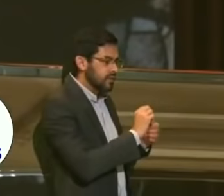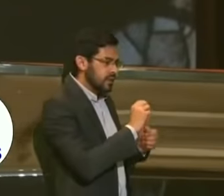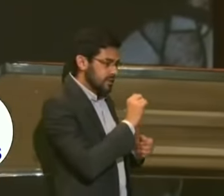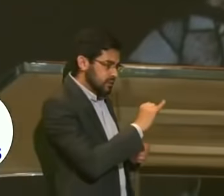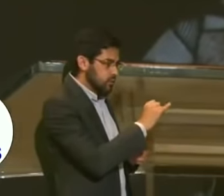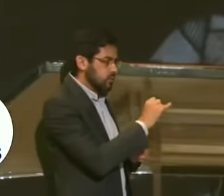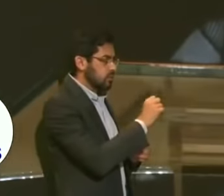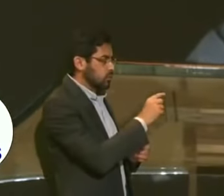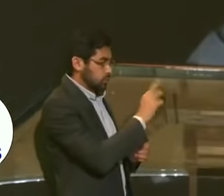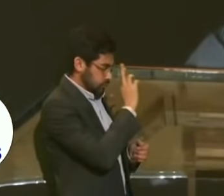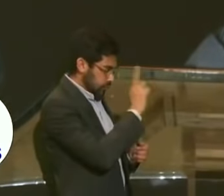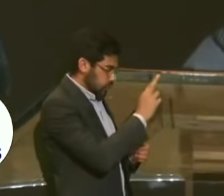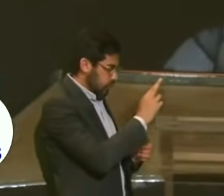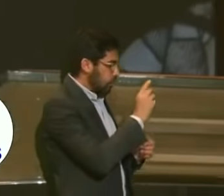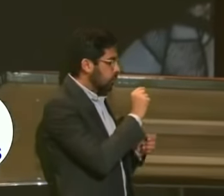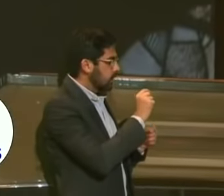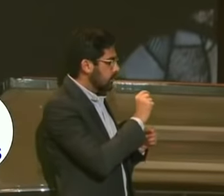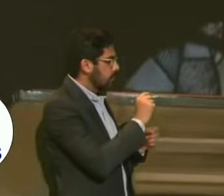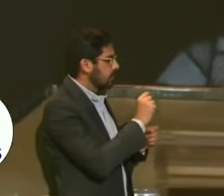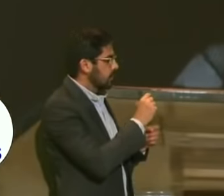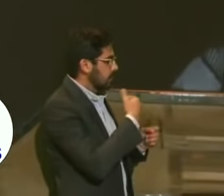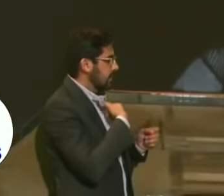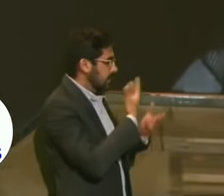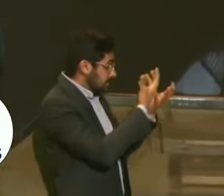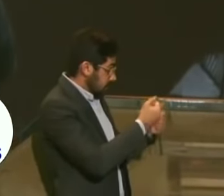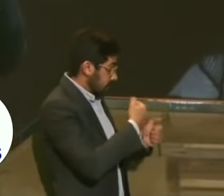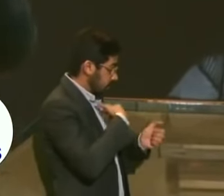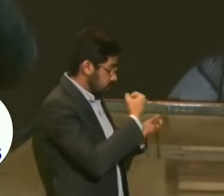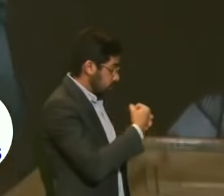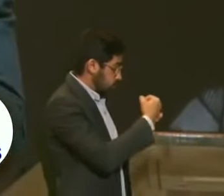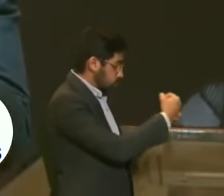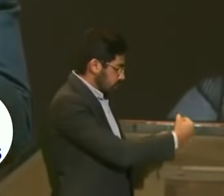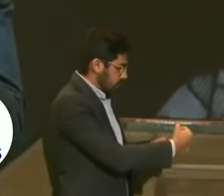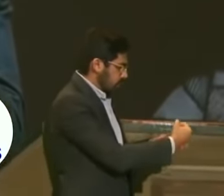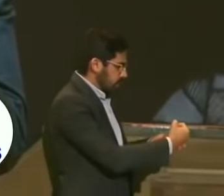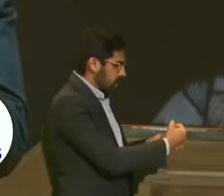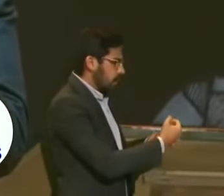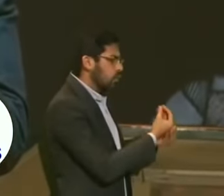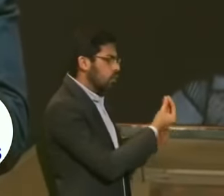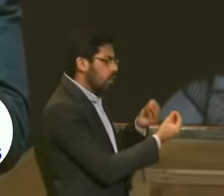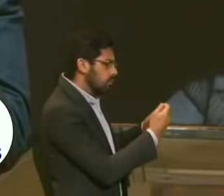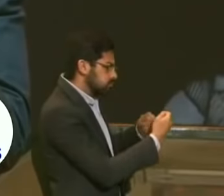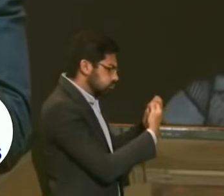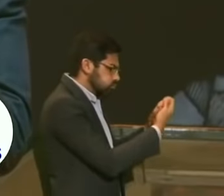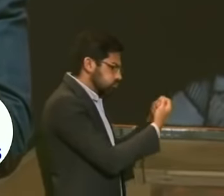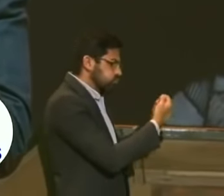me permitir ajudá-lo a lidar com as suas finanças.